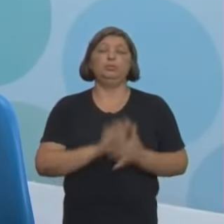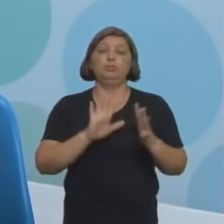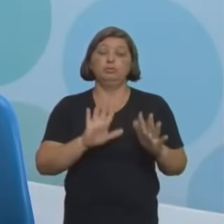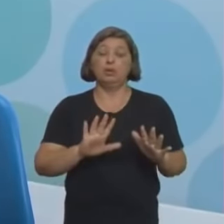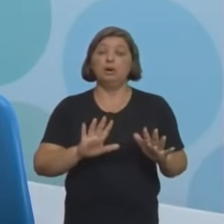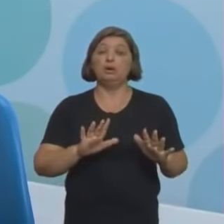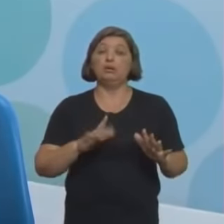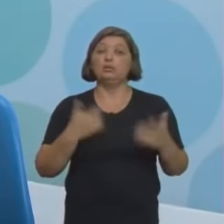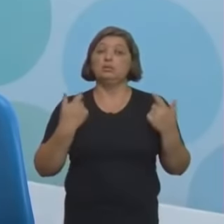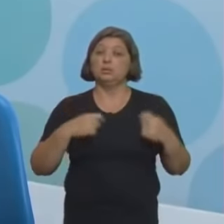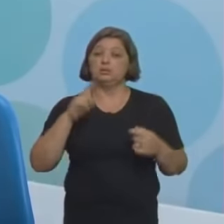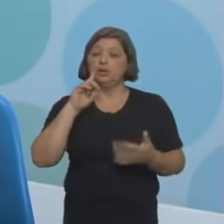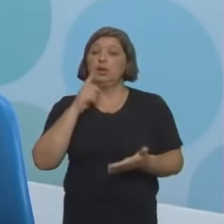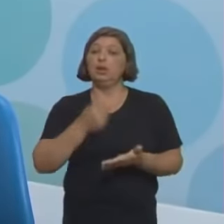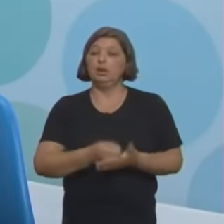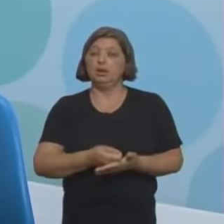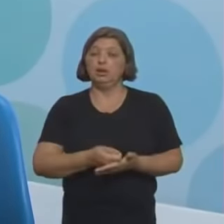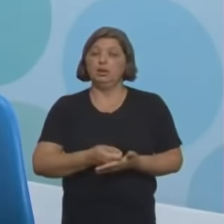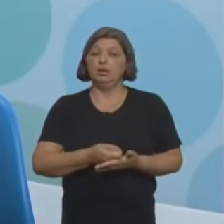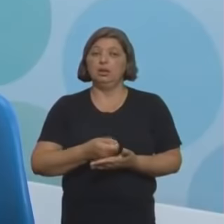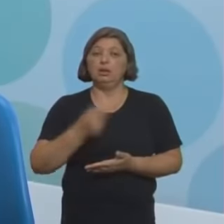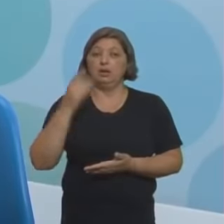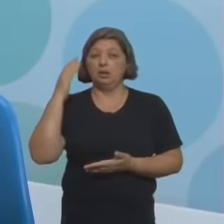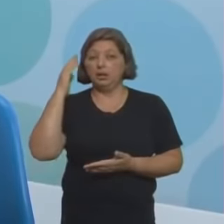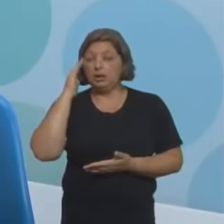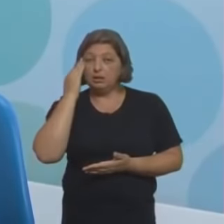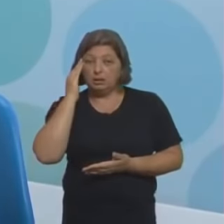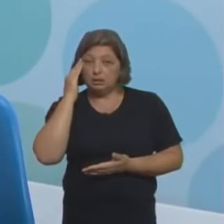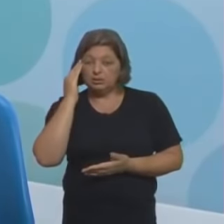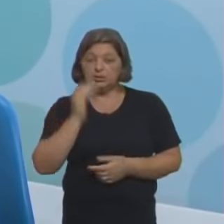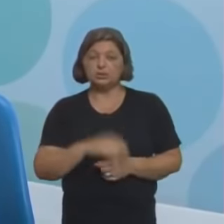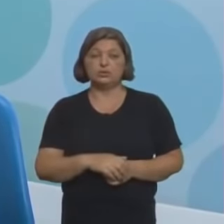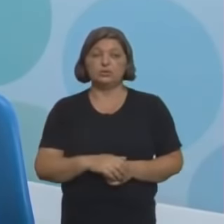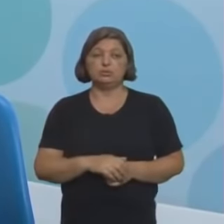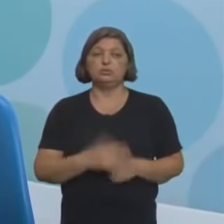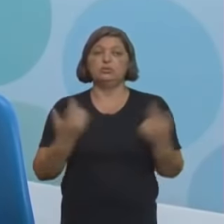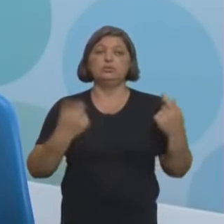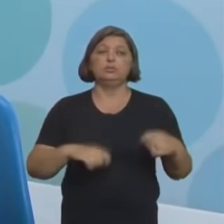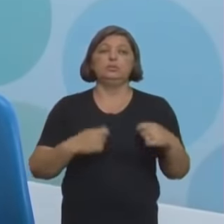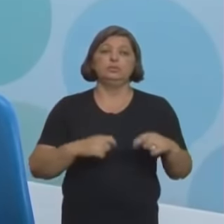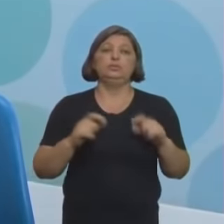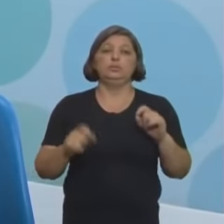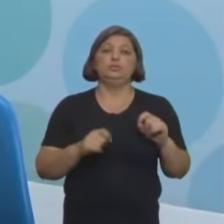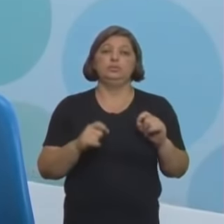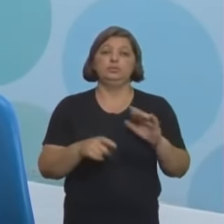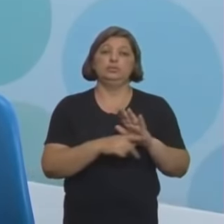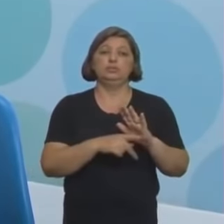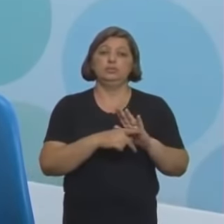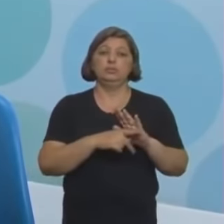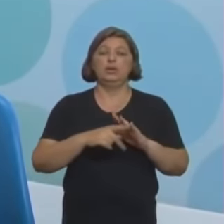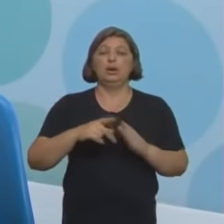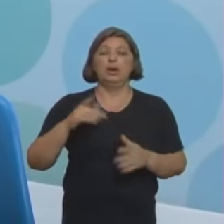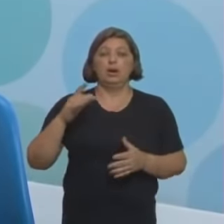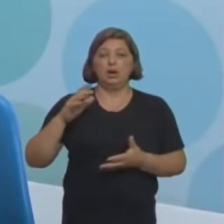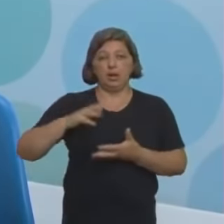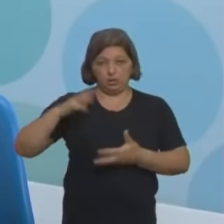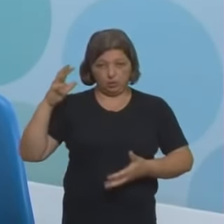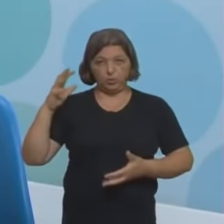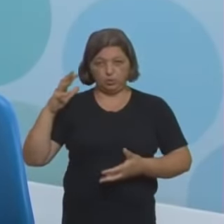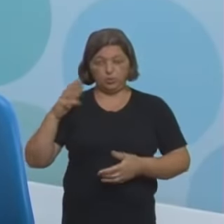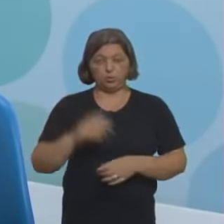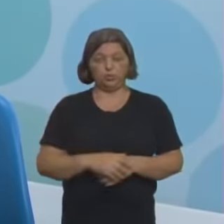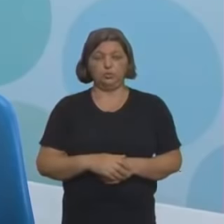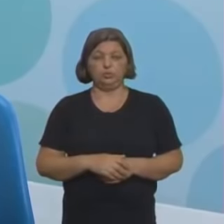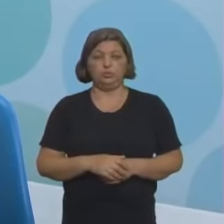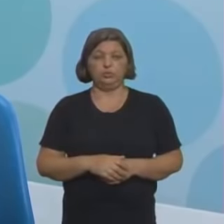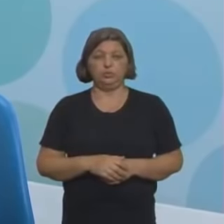uma decisão sábia, para ambas as partes é necessária a intervenção de um adulto. No caso,